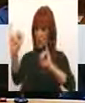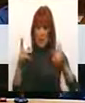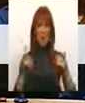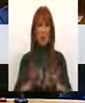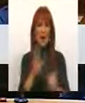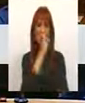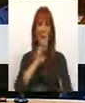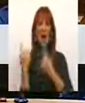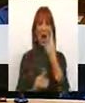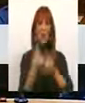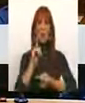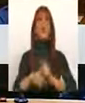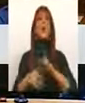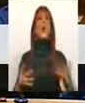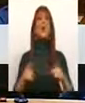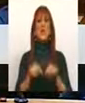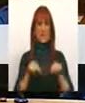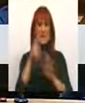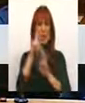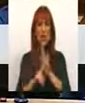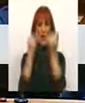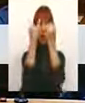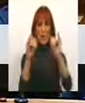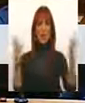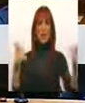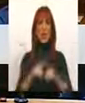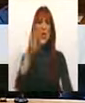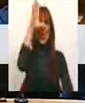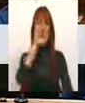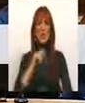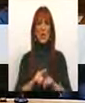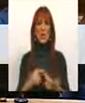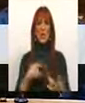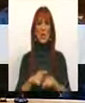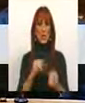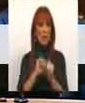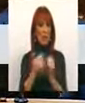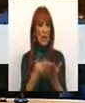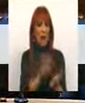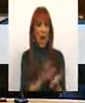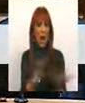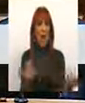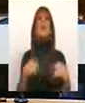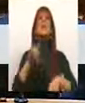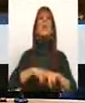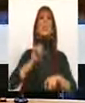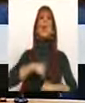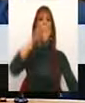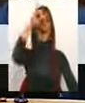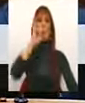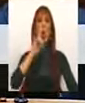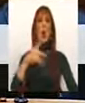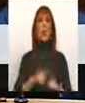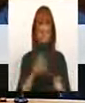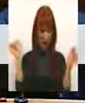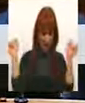também concretizar algumas daquelas que estão nesses relatórios independentes e que o Governo não tirou do papel. Mas é também momento para lembrar e